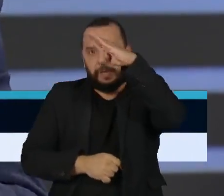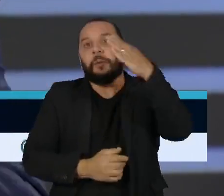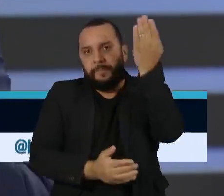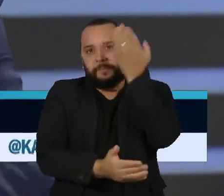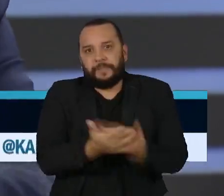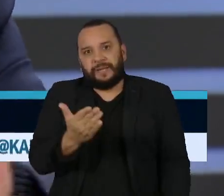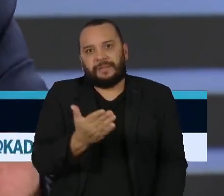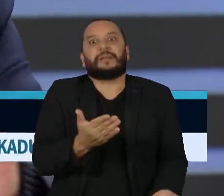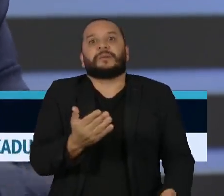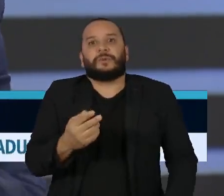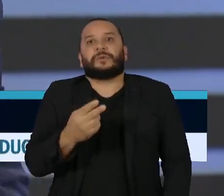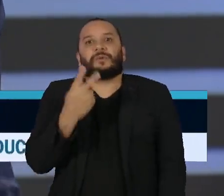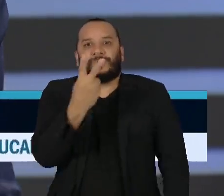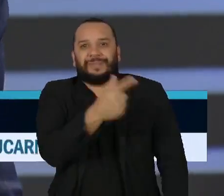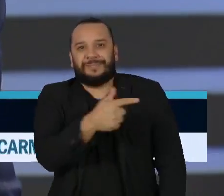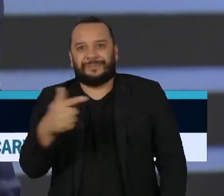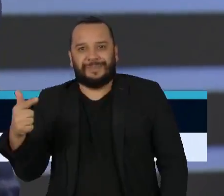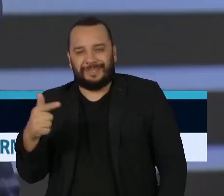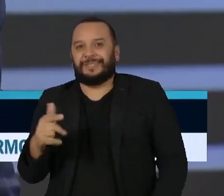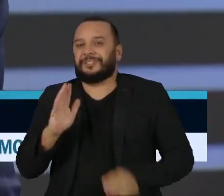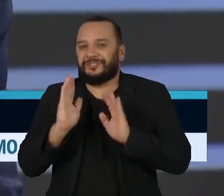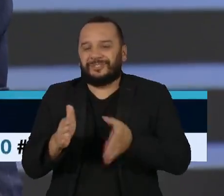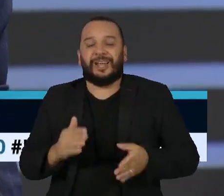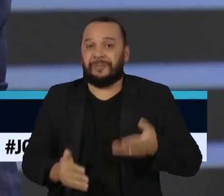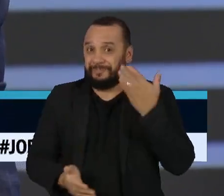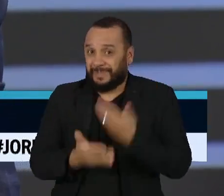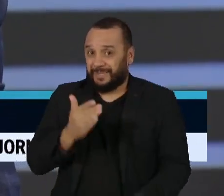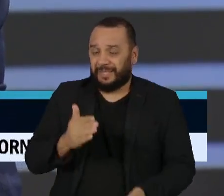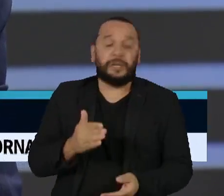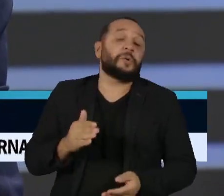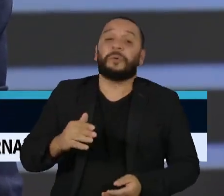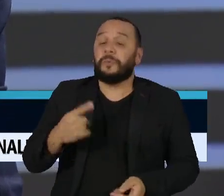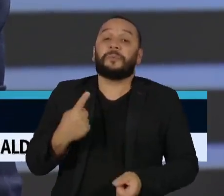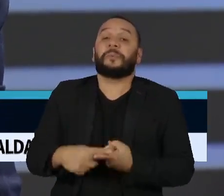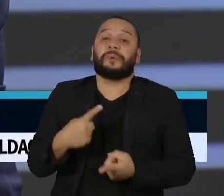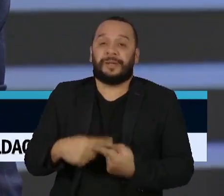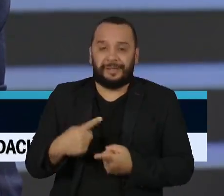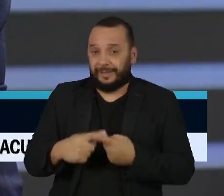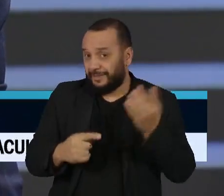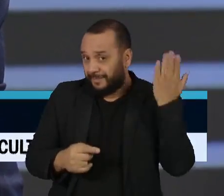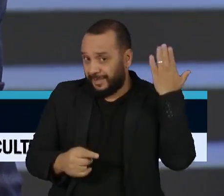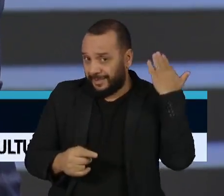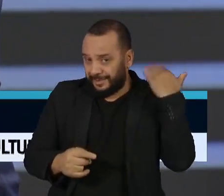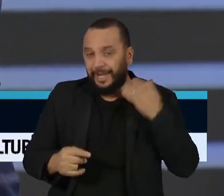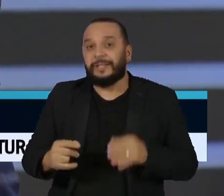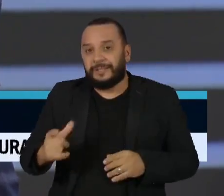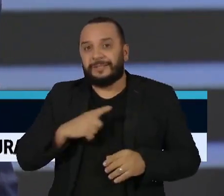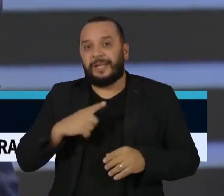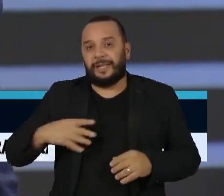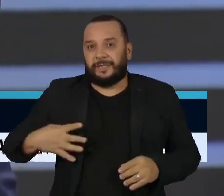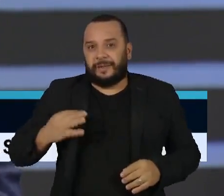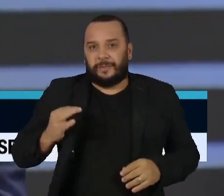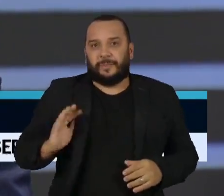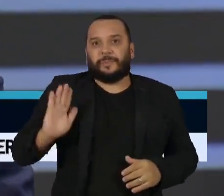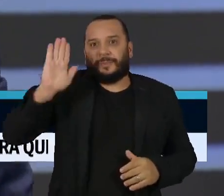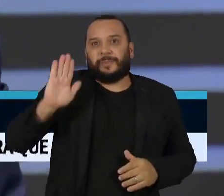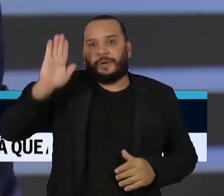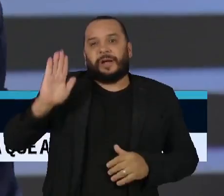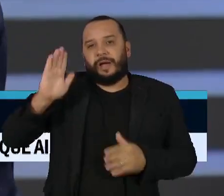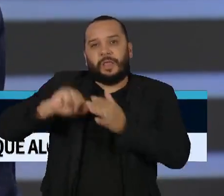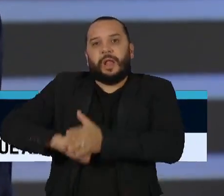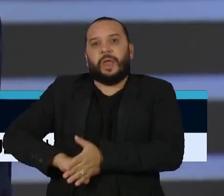uma derrota em duas semanas, terríveis. Primeiro, ele suspensão dos direitos políticos por 8 anos, né? Ou